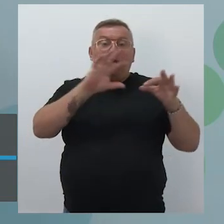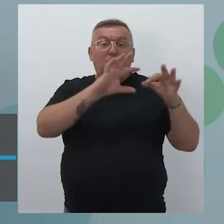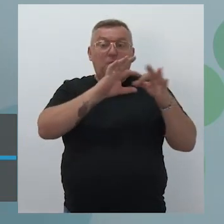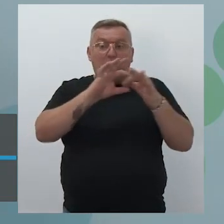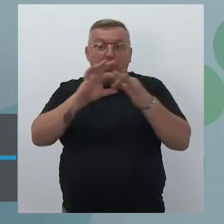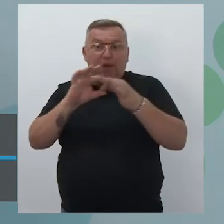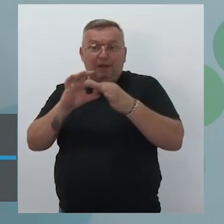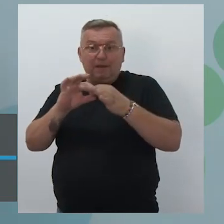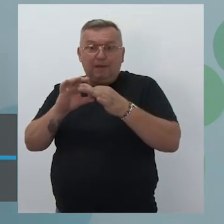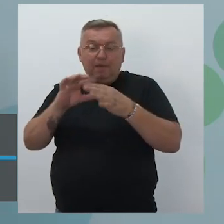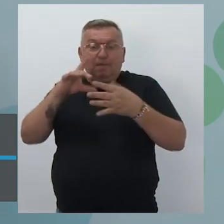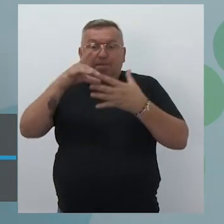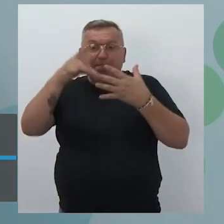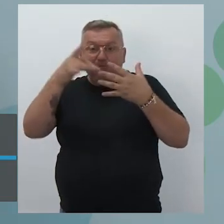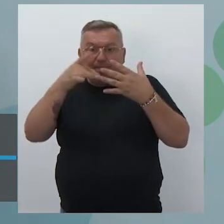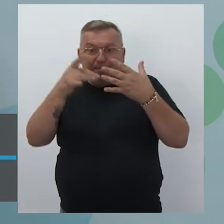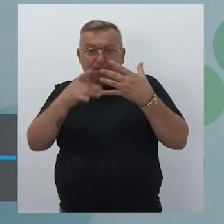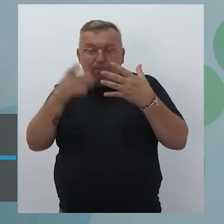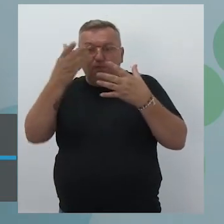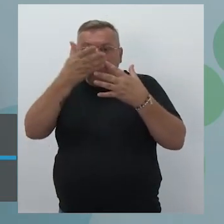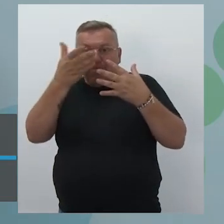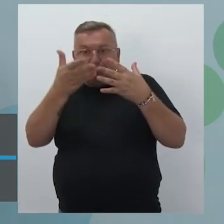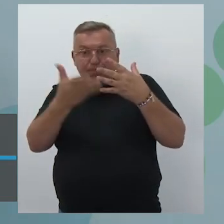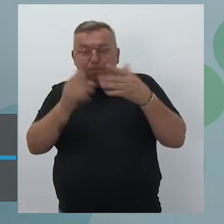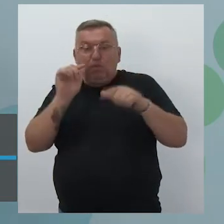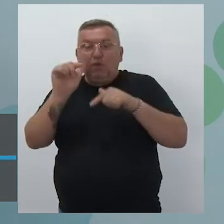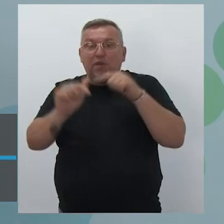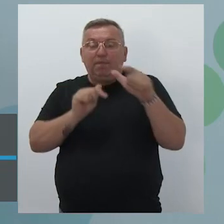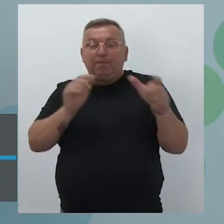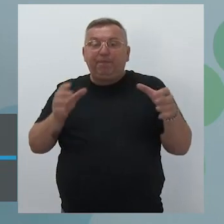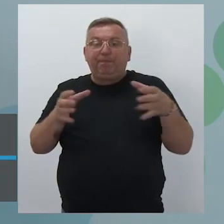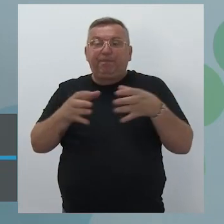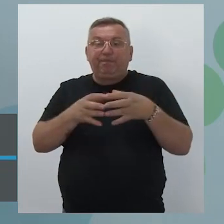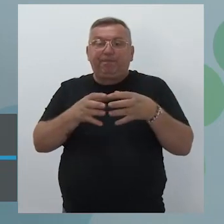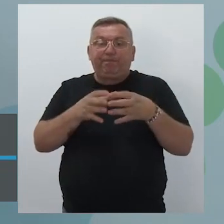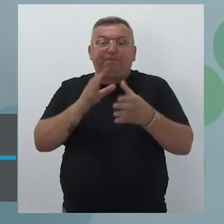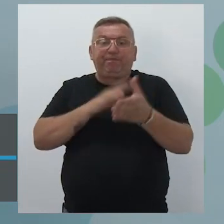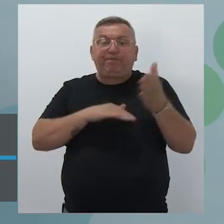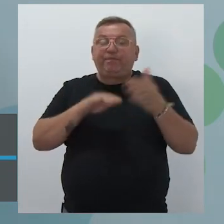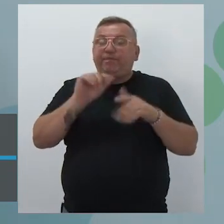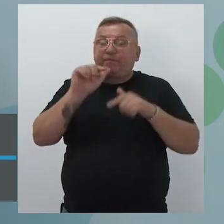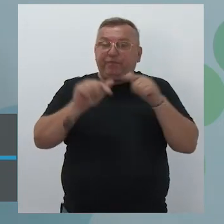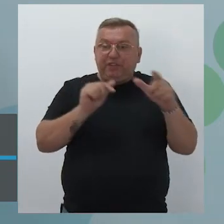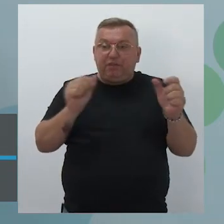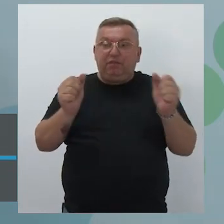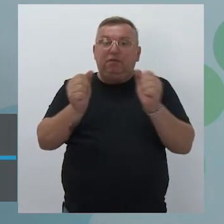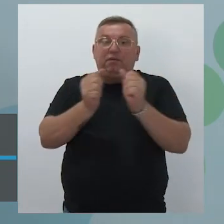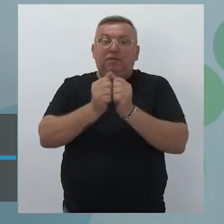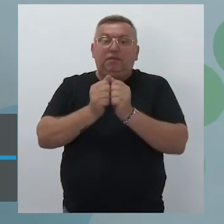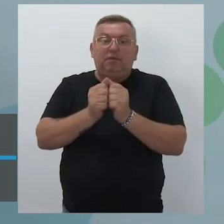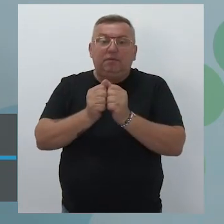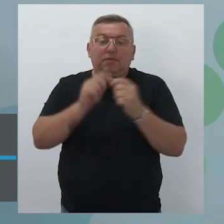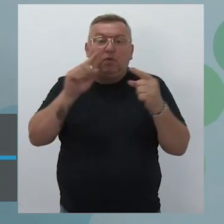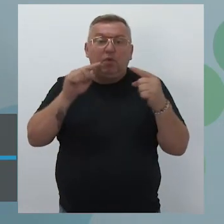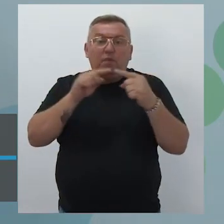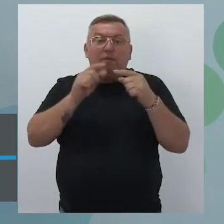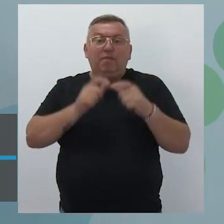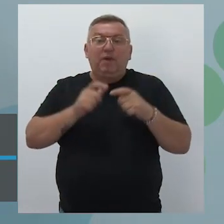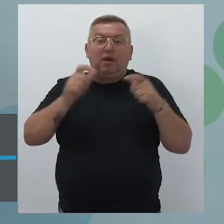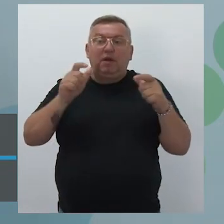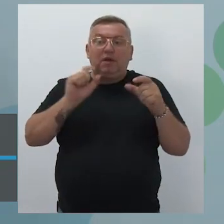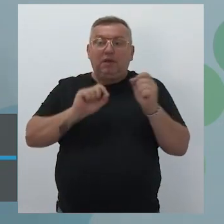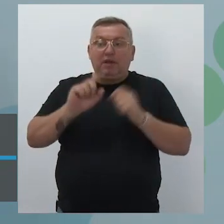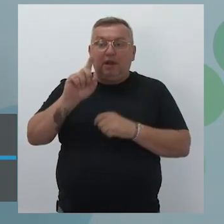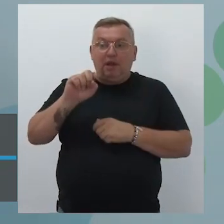de interdisciplinaridade e trabalho em grupo, né? Todos trabalhando juntos pelo objetivo maior, que